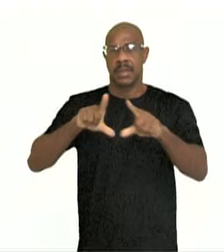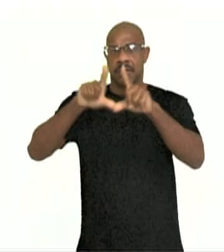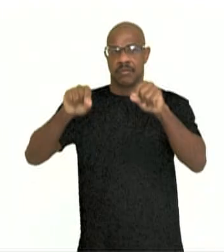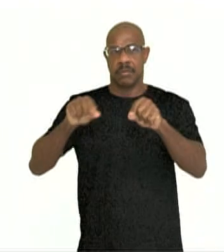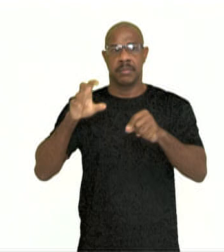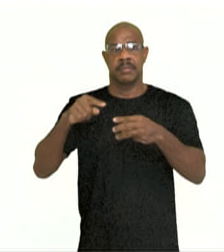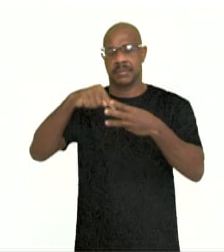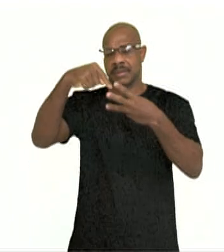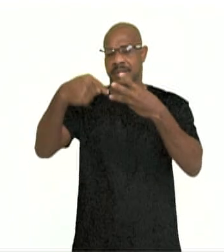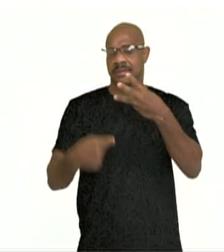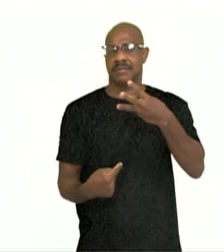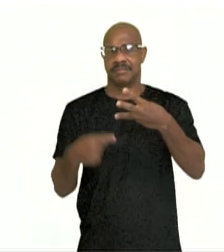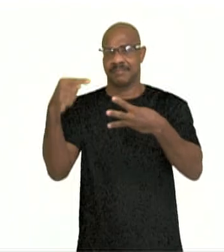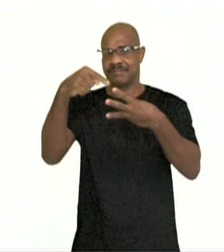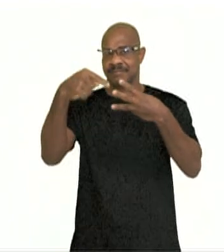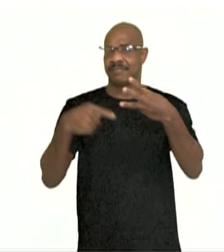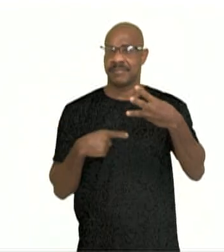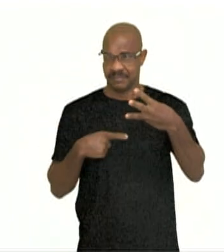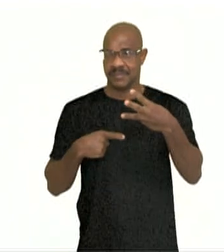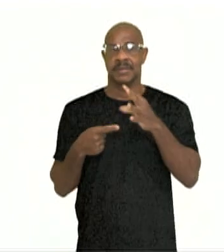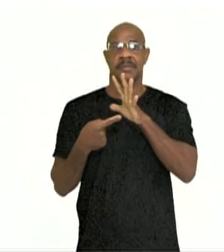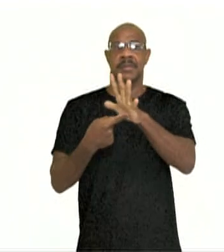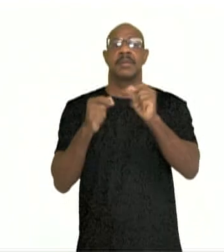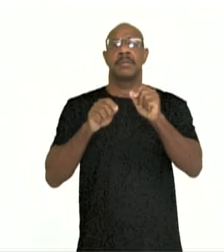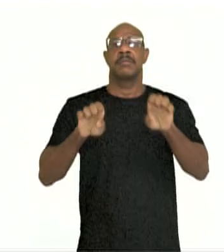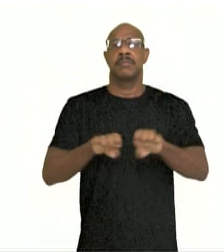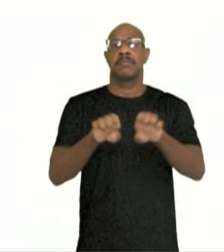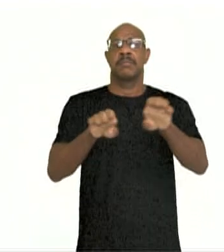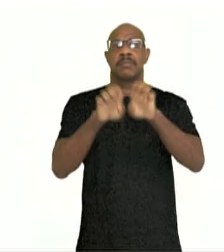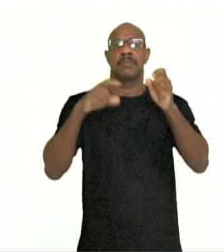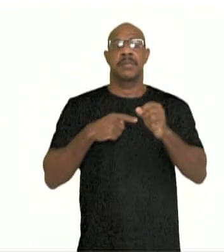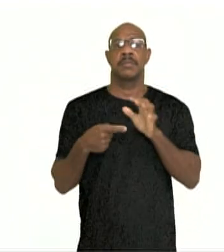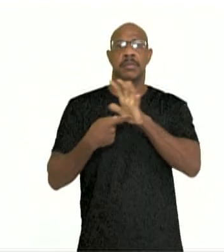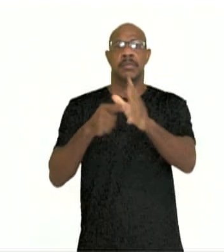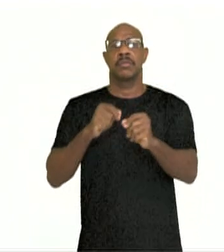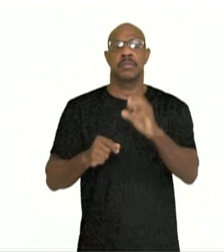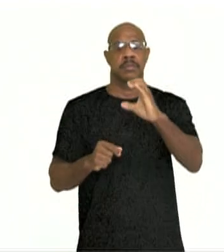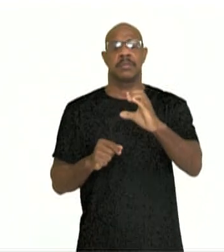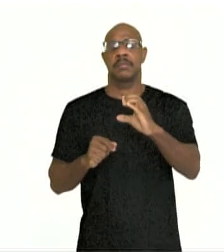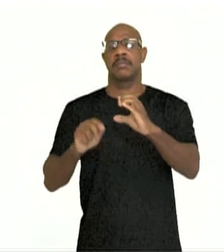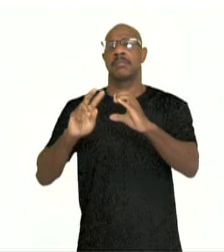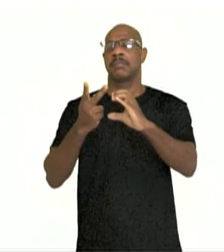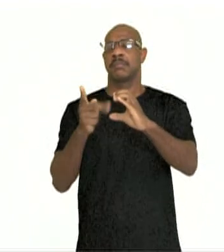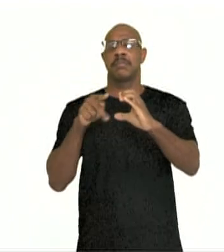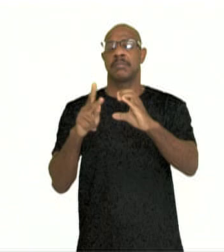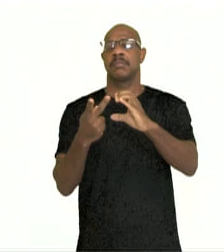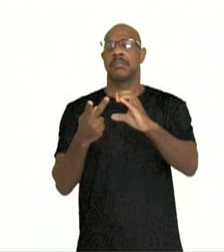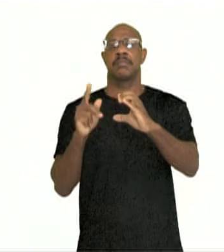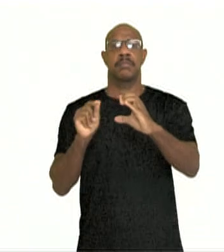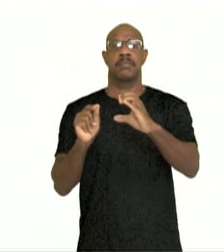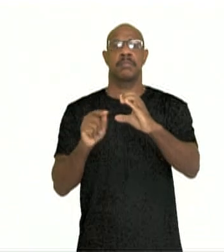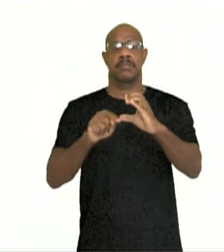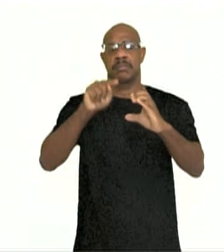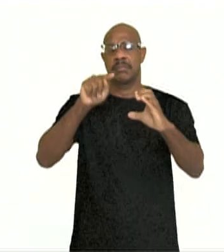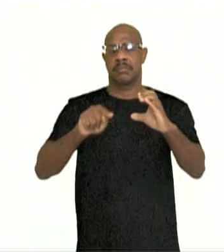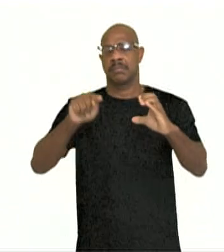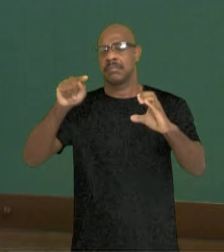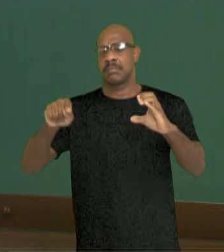popularmente, onde nós representamos os carbonos e os hidrogênios por esses zigue-zagues.